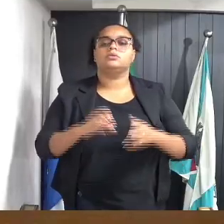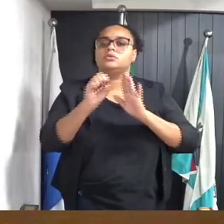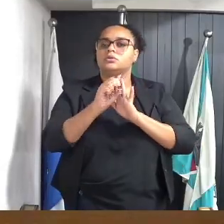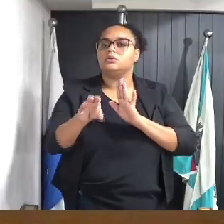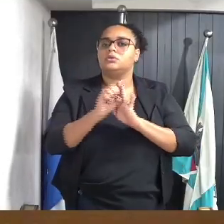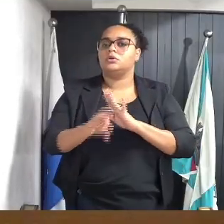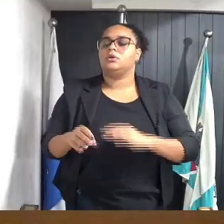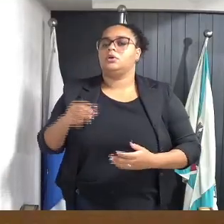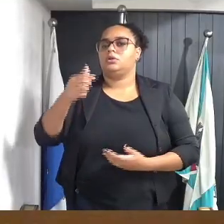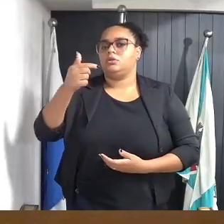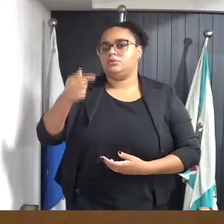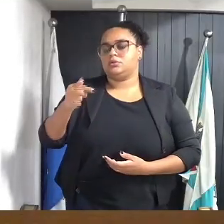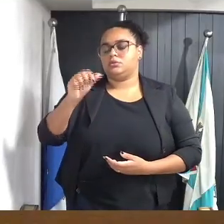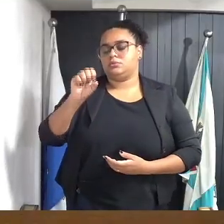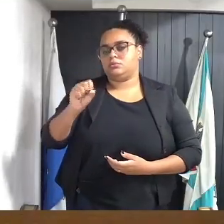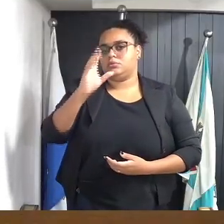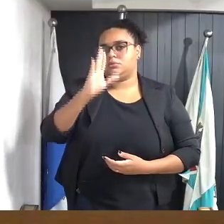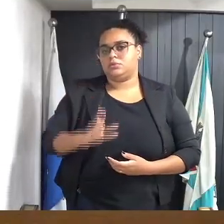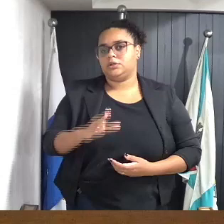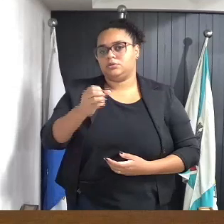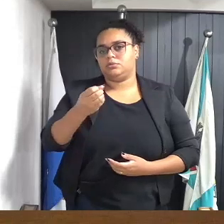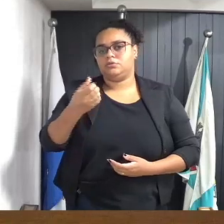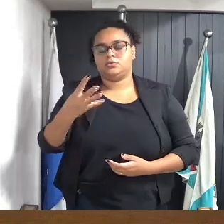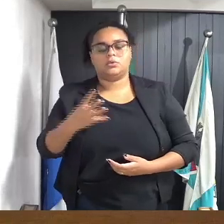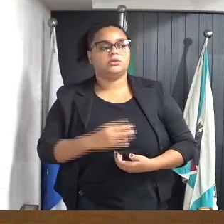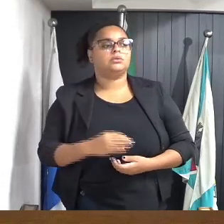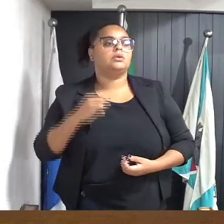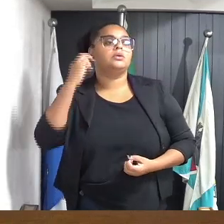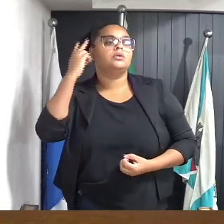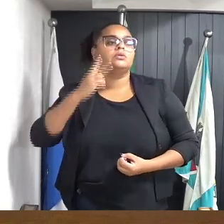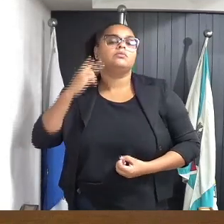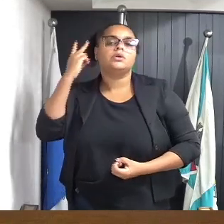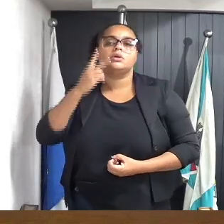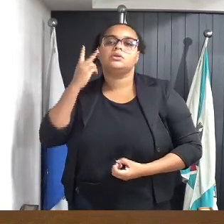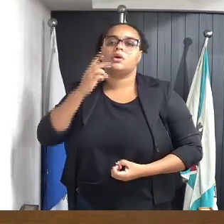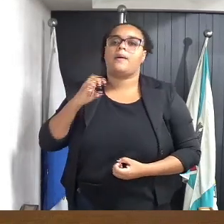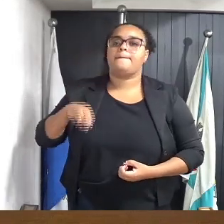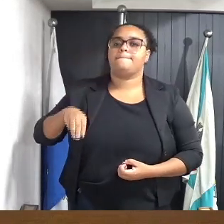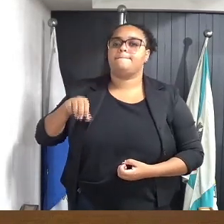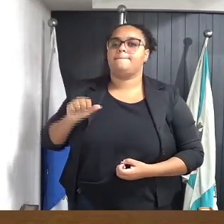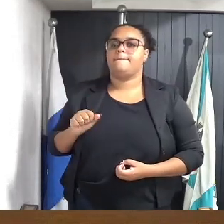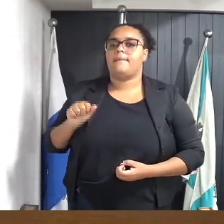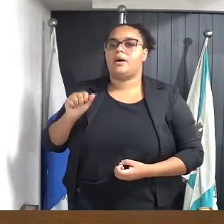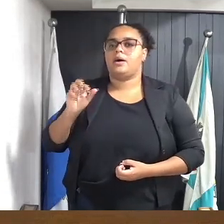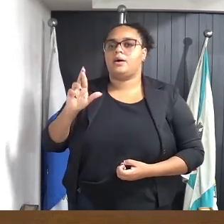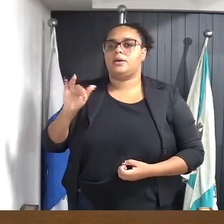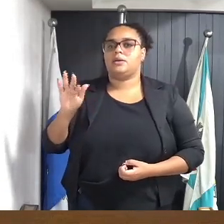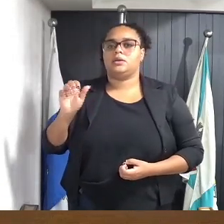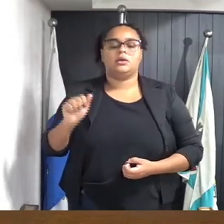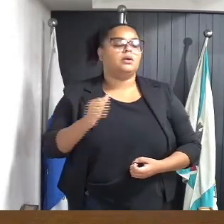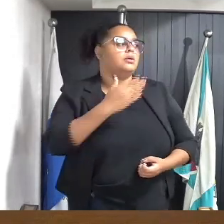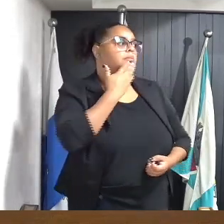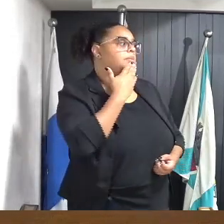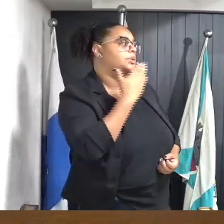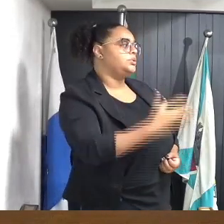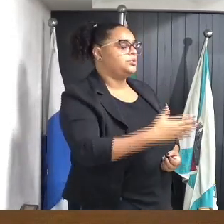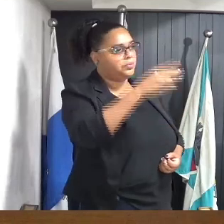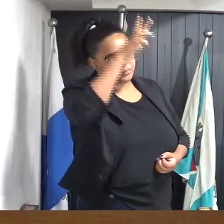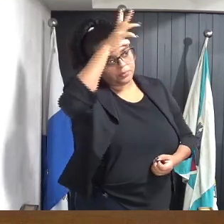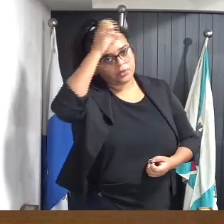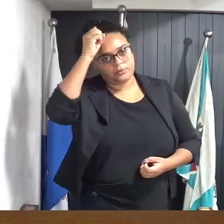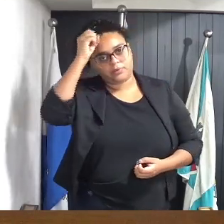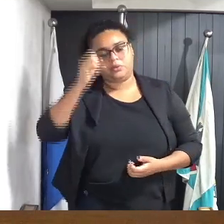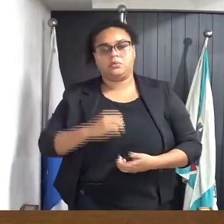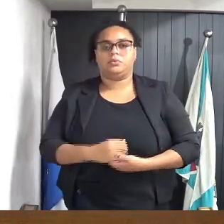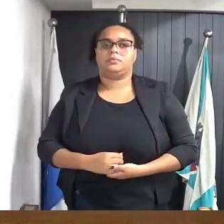Indicação número 7.804/2024, da excelentíssima senhora vereadora Maria Landerley de Assis Duarte, solicitando ao excelentíssimo